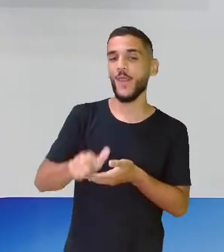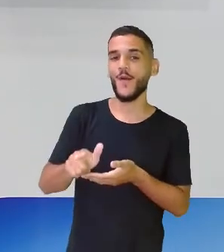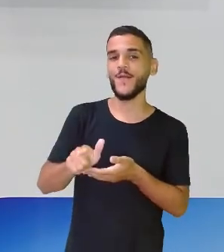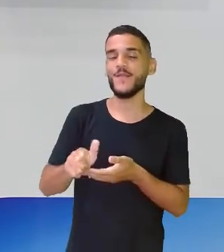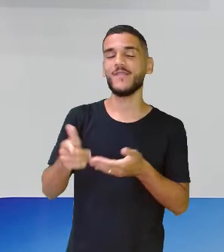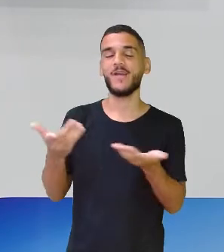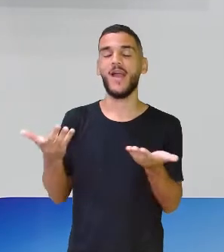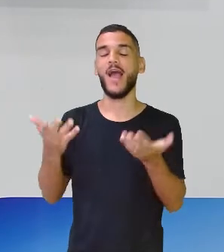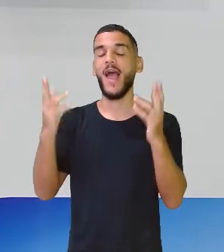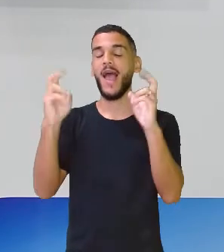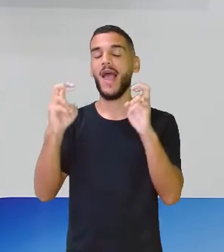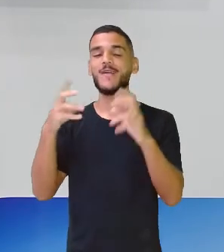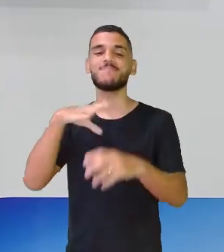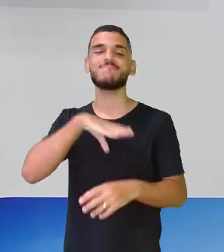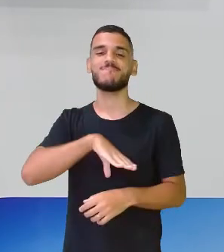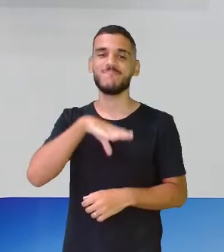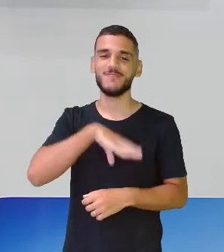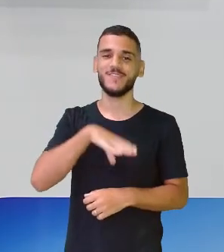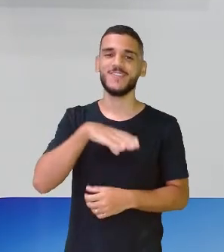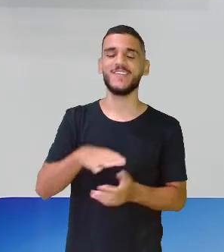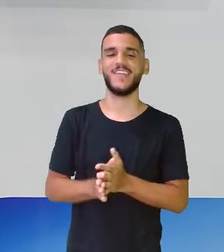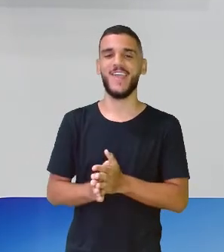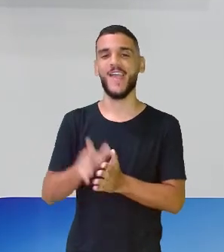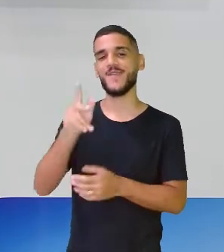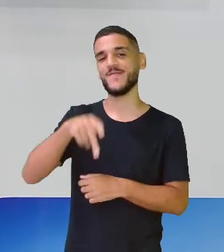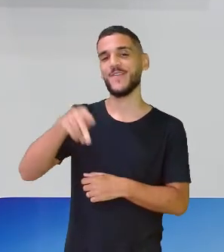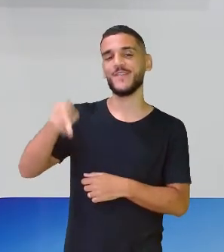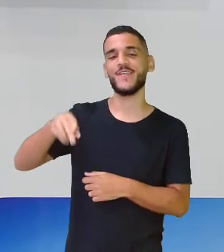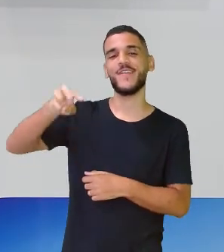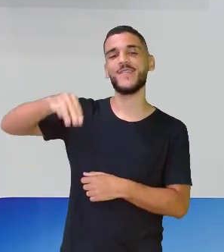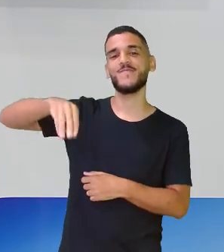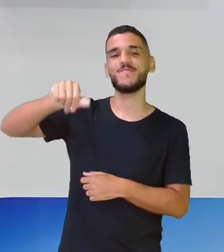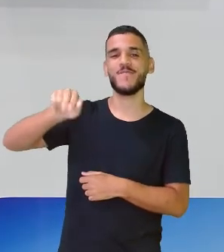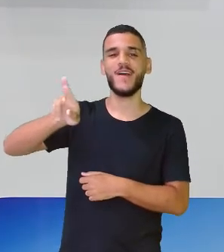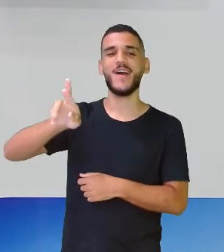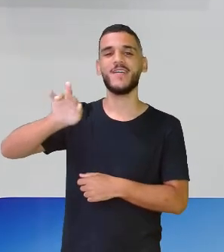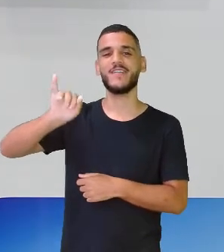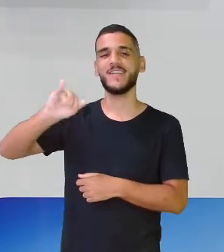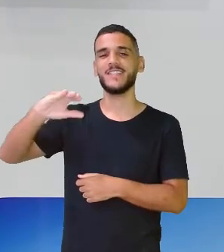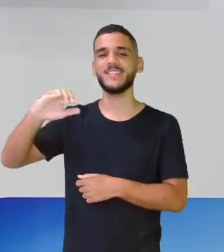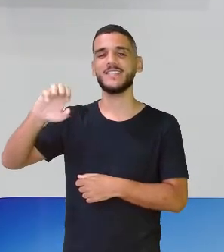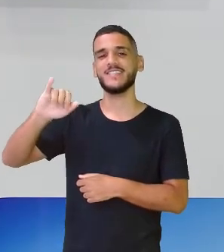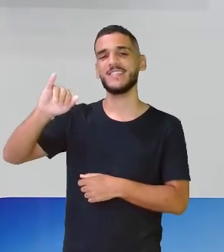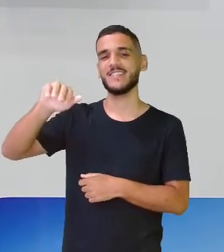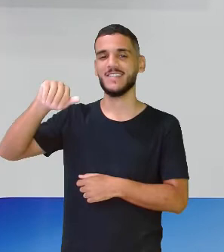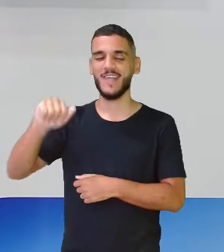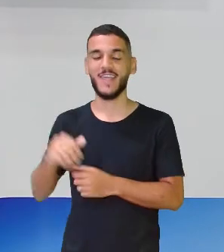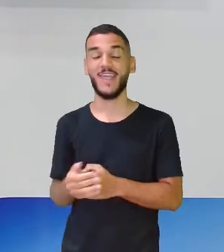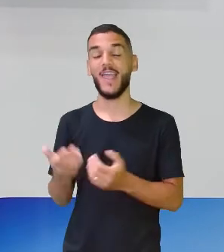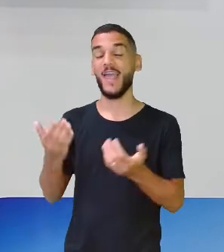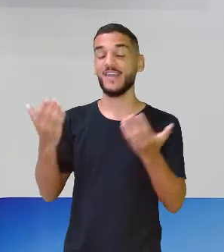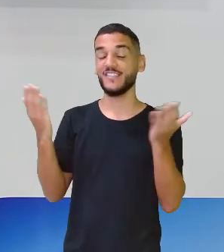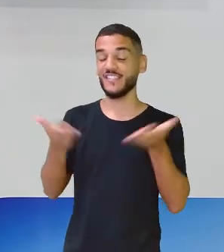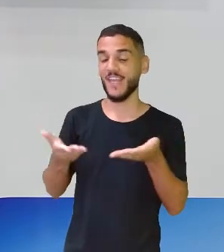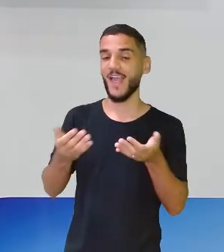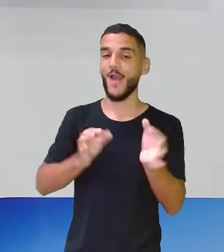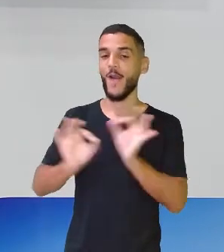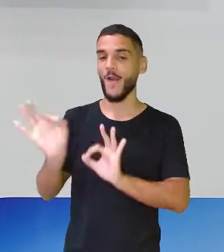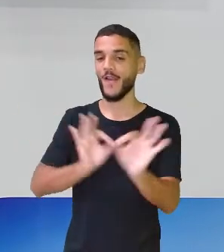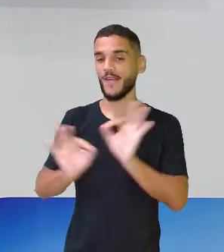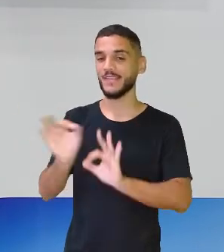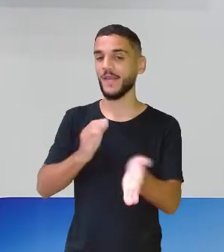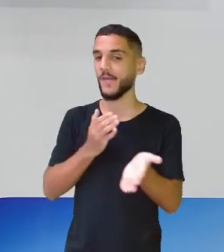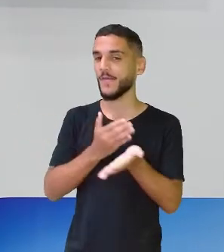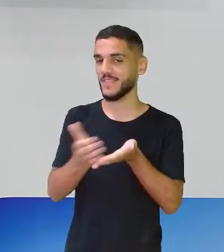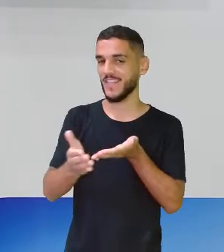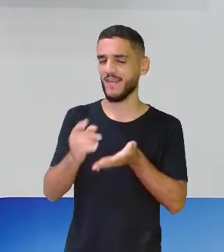língua portuguesa. Eu, professora Mauricé Joana, já estou aqui prontinho para a gente iniciar. E